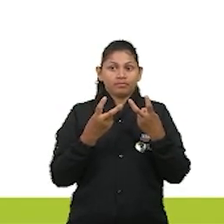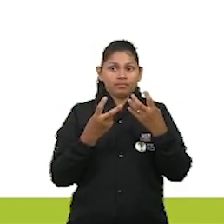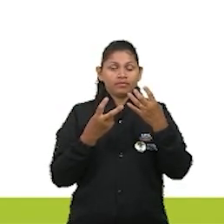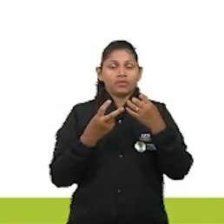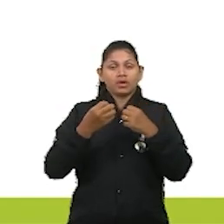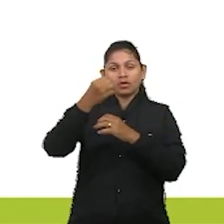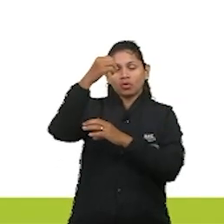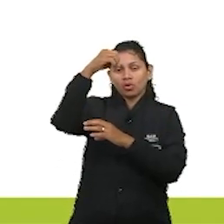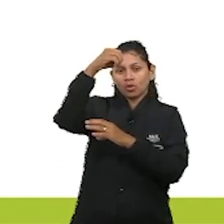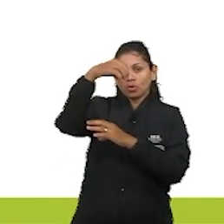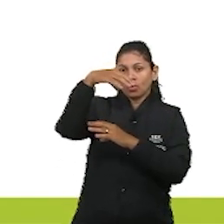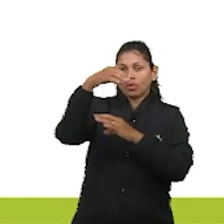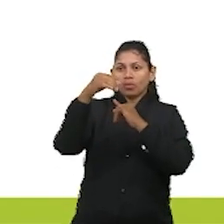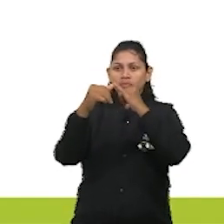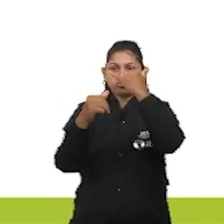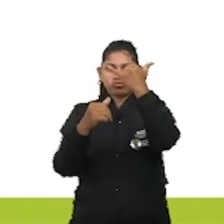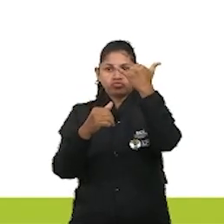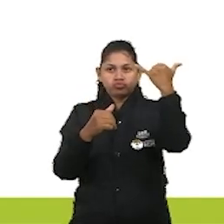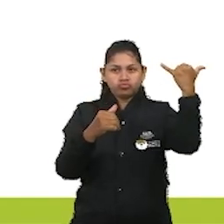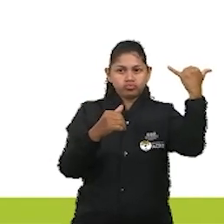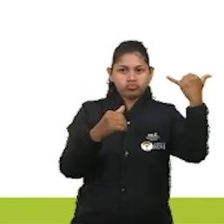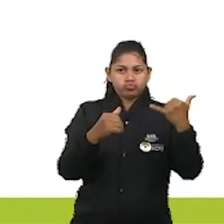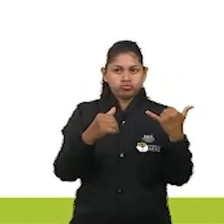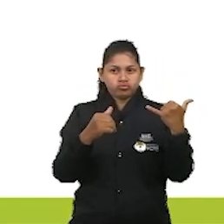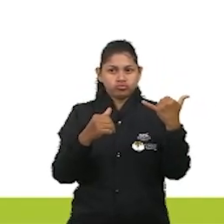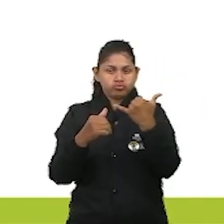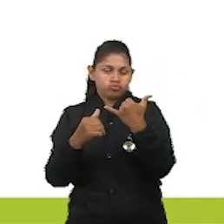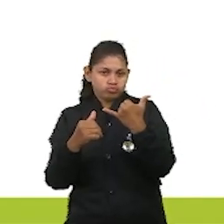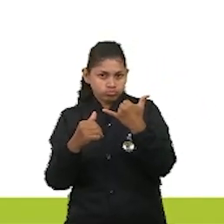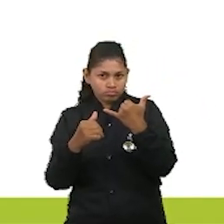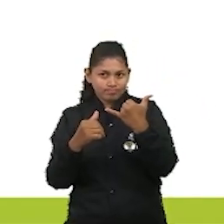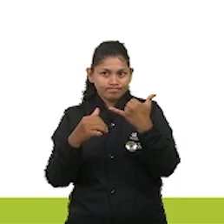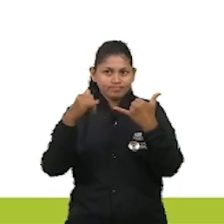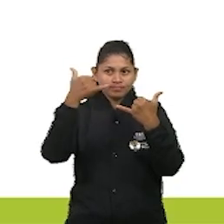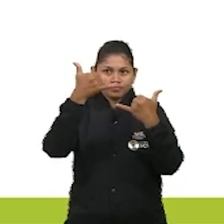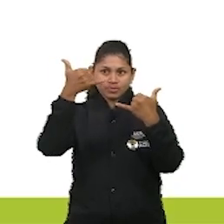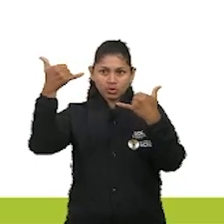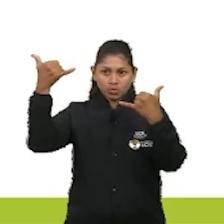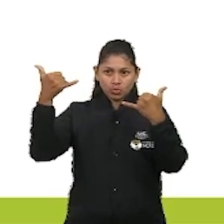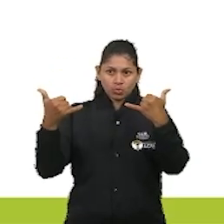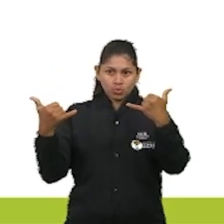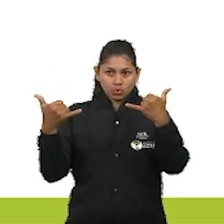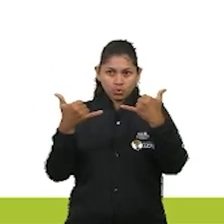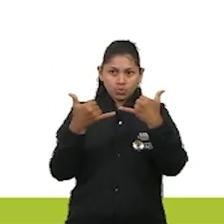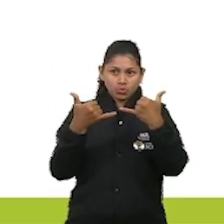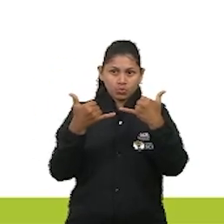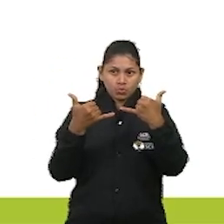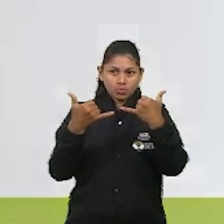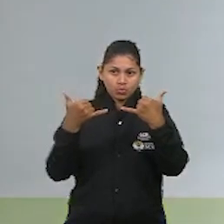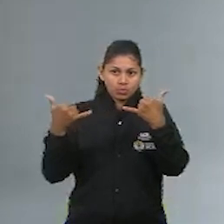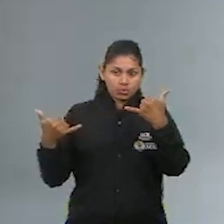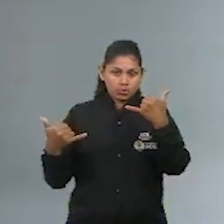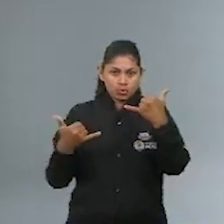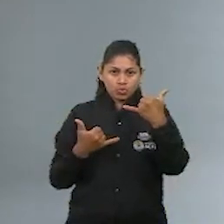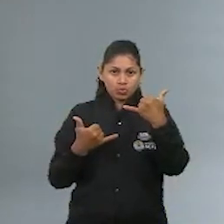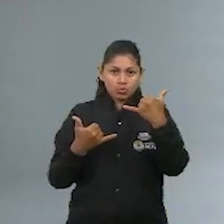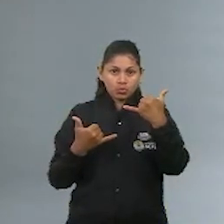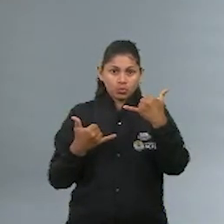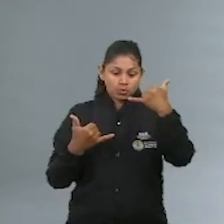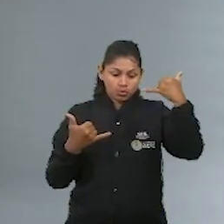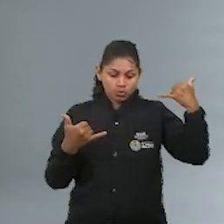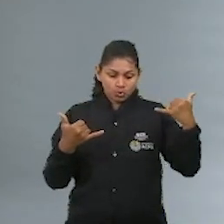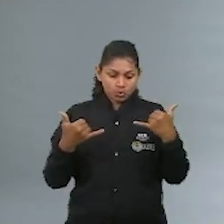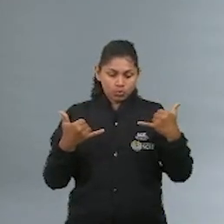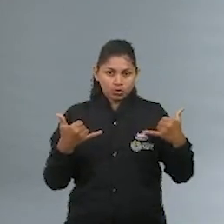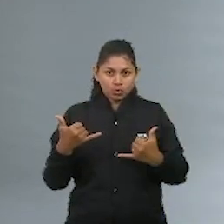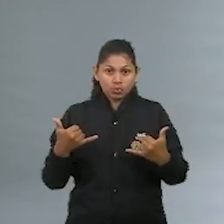uma associação de resistores em paralelo, onde o meu U é constante, o meu U é minha tensão, é tanto que aqui ela